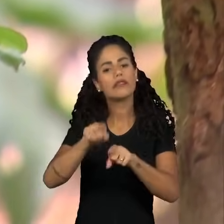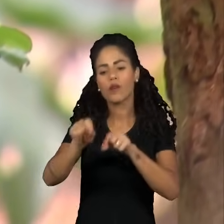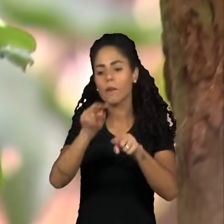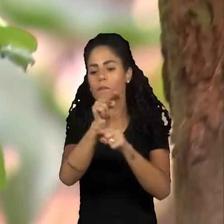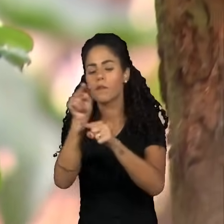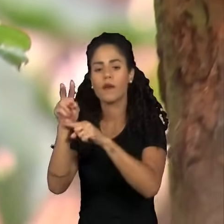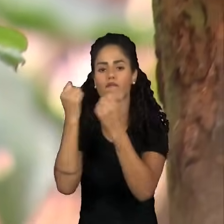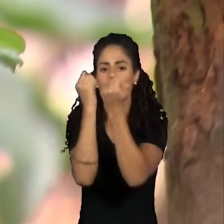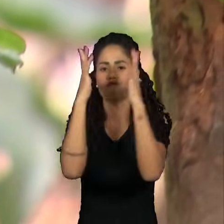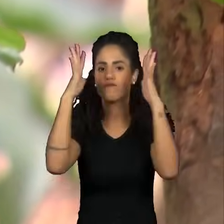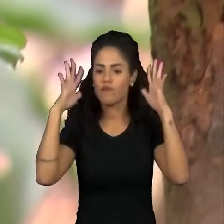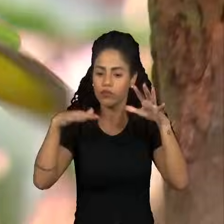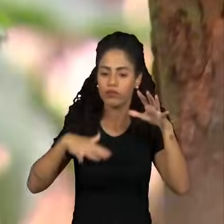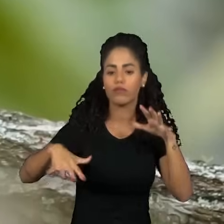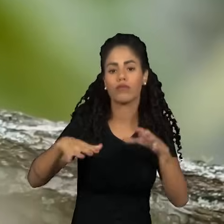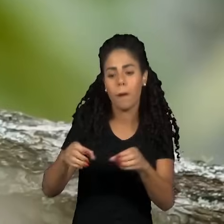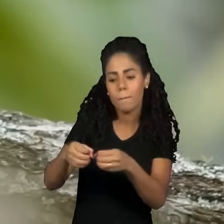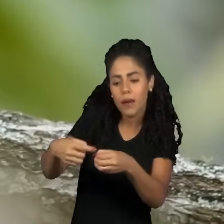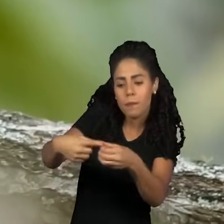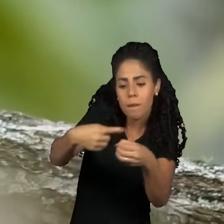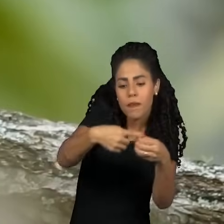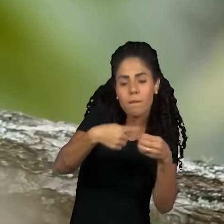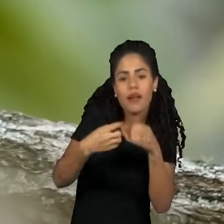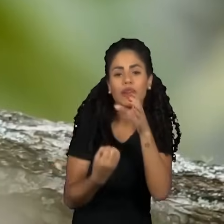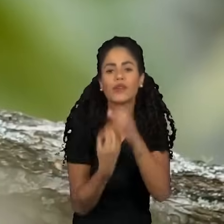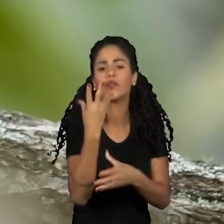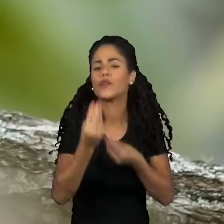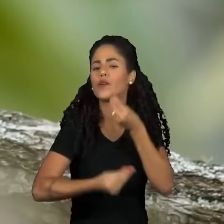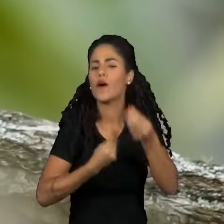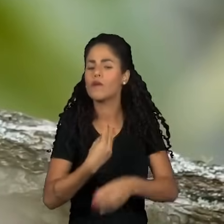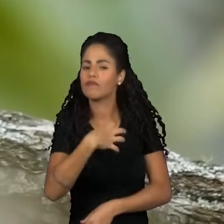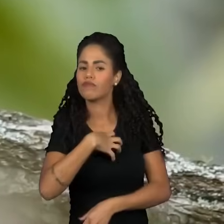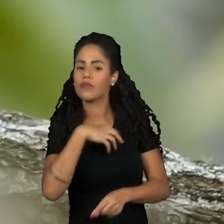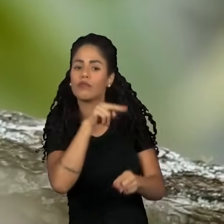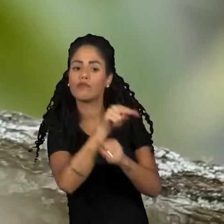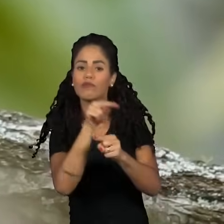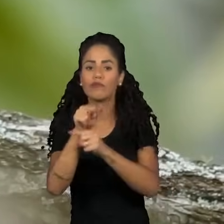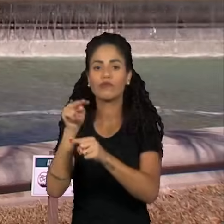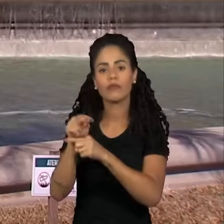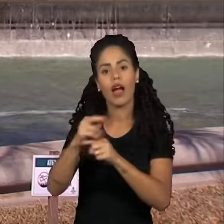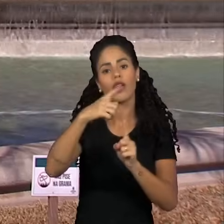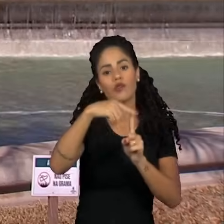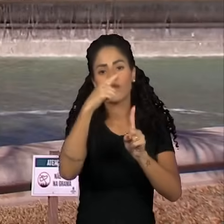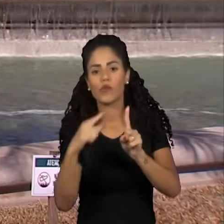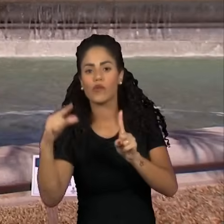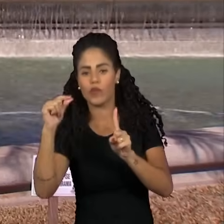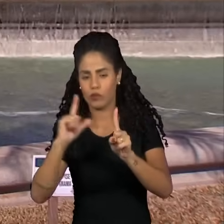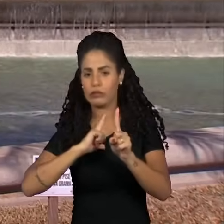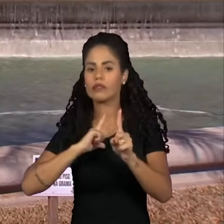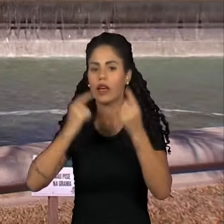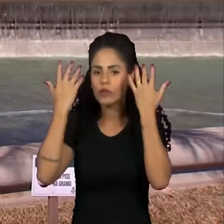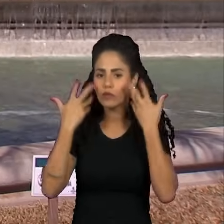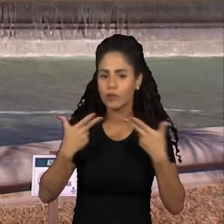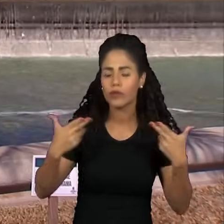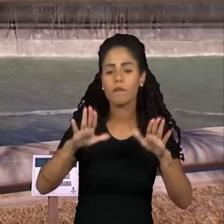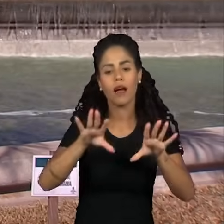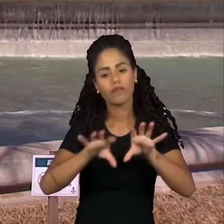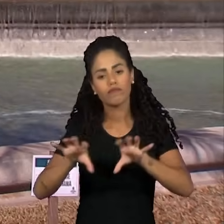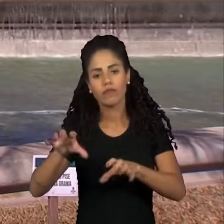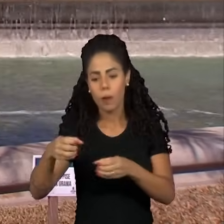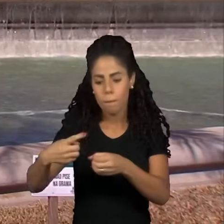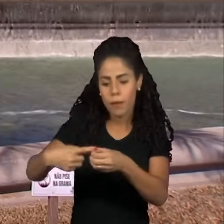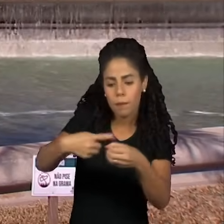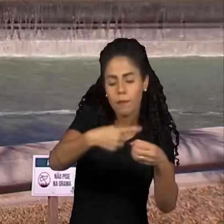integral de todo o município, criada sobretudo para a conservação de fauna. E ainda assim, os municípios do estado de São